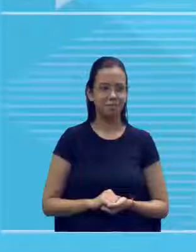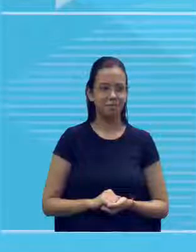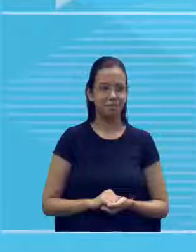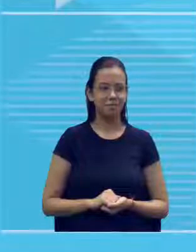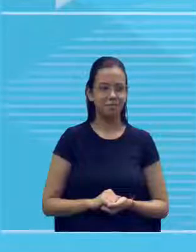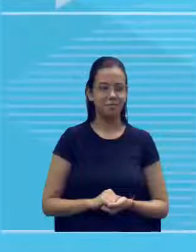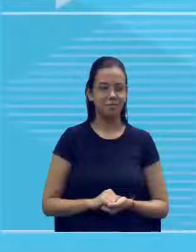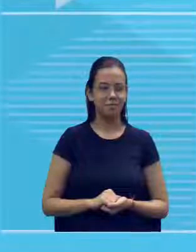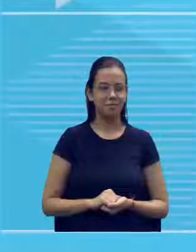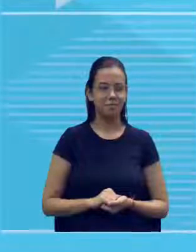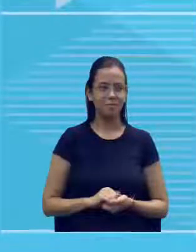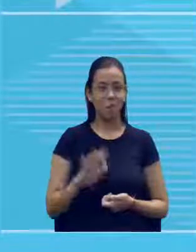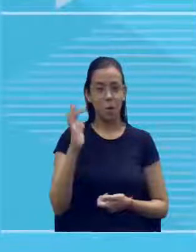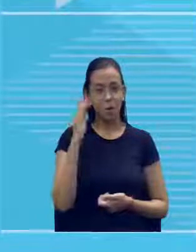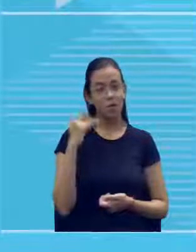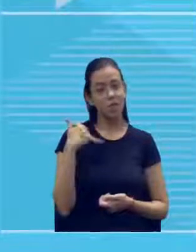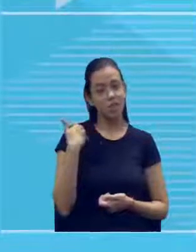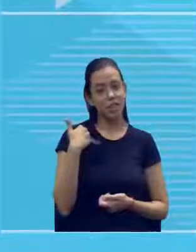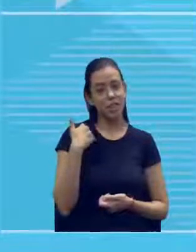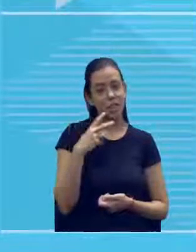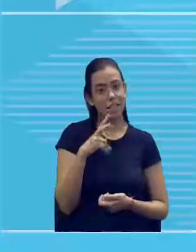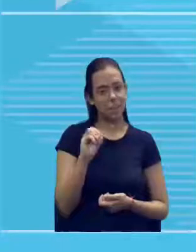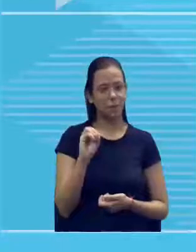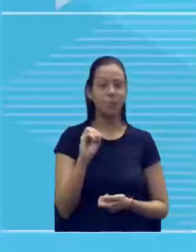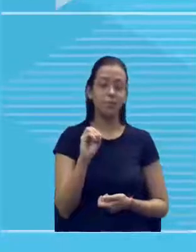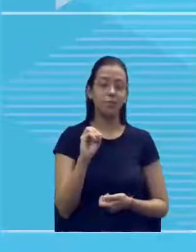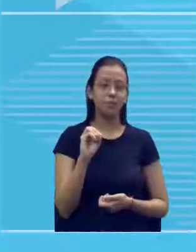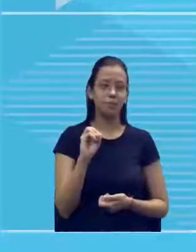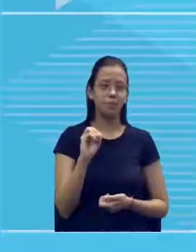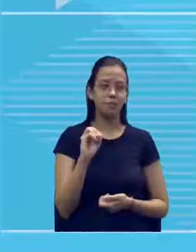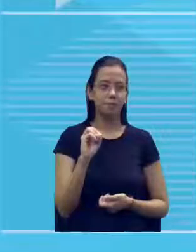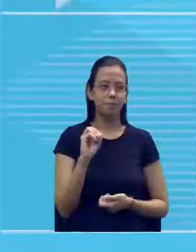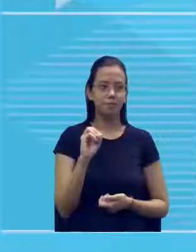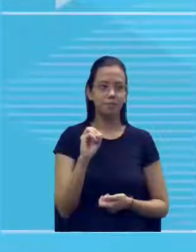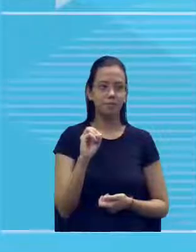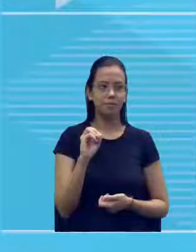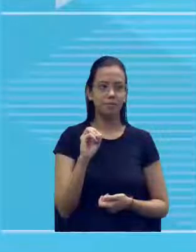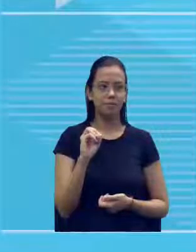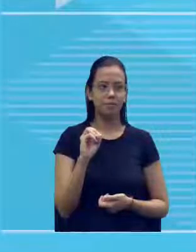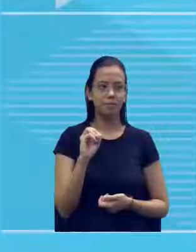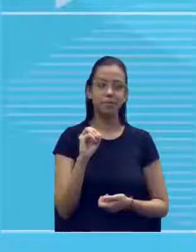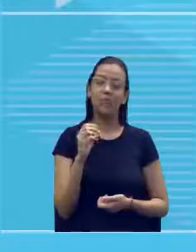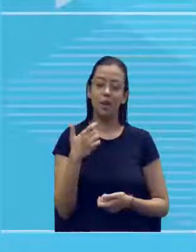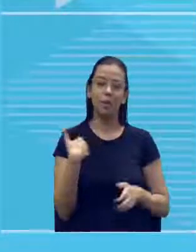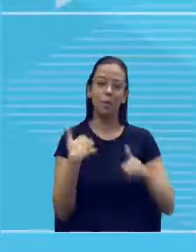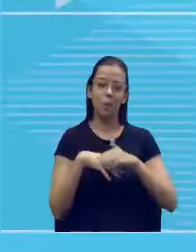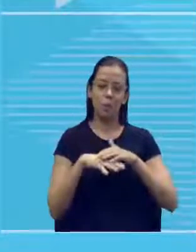Eu acho que quando eu for fazer 50, né? O povo diz que é, daqui pra lá dá pra me juntar.